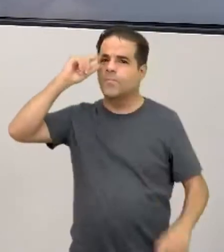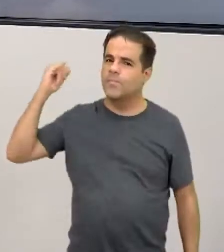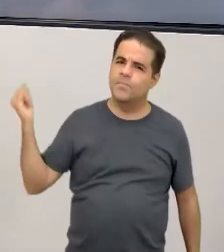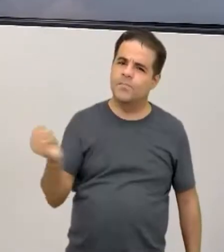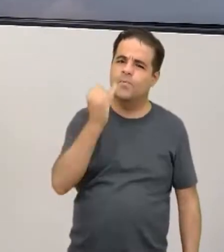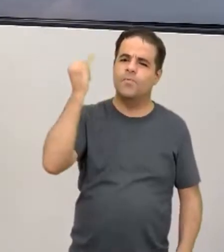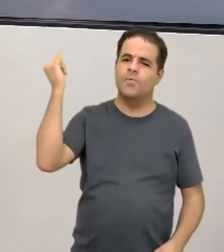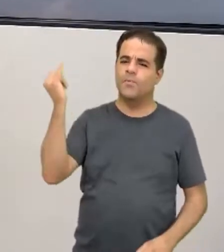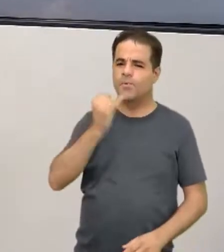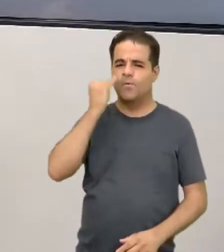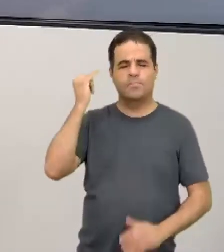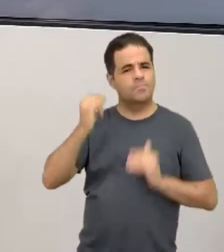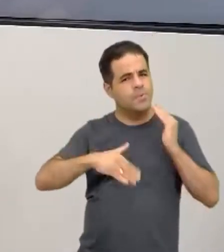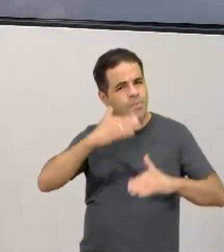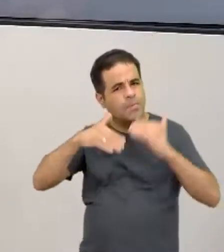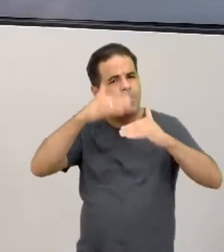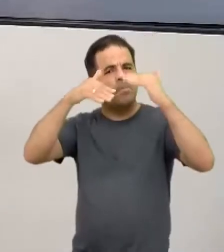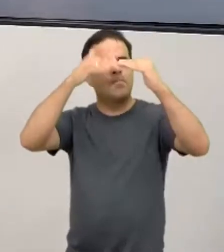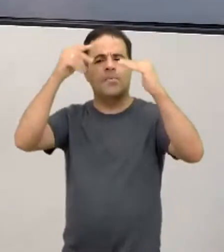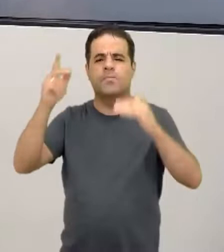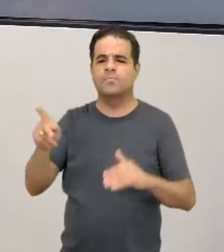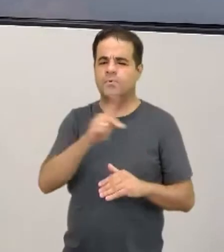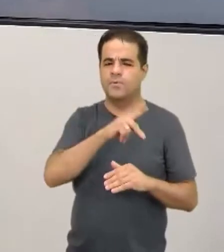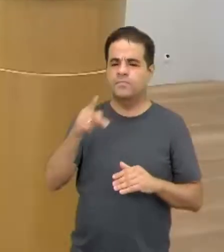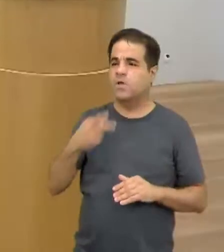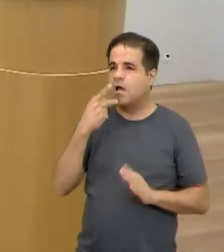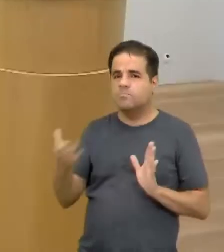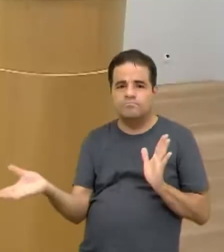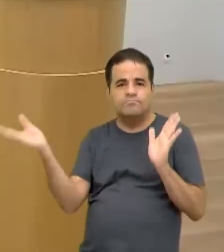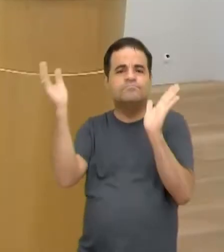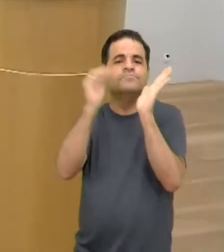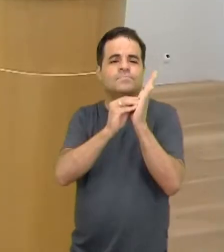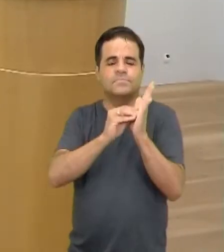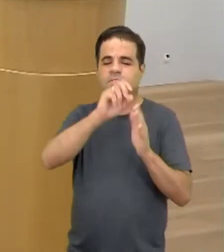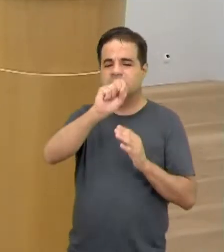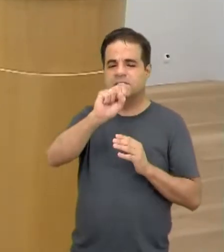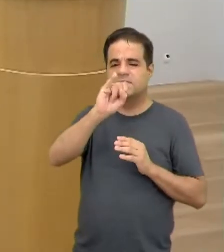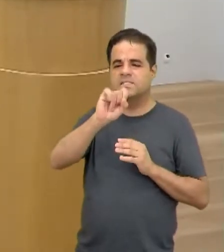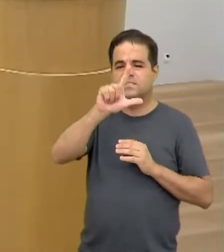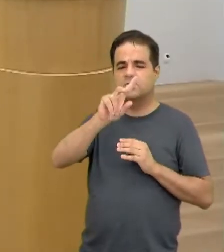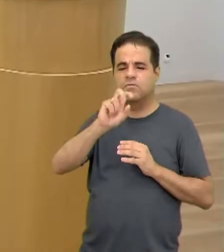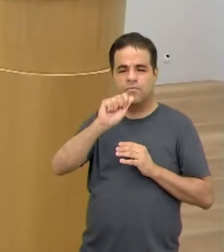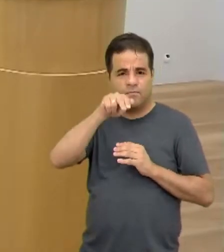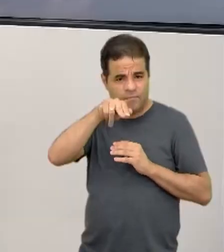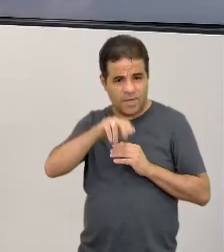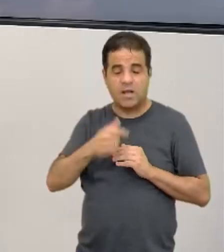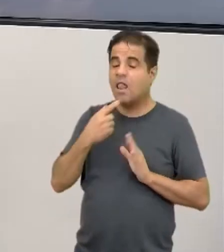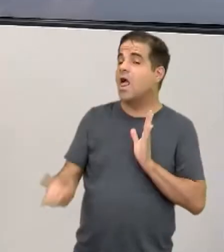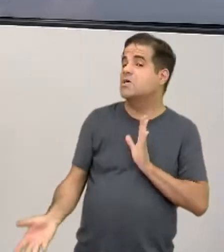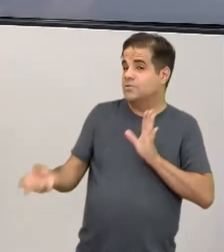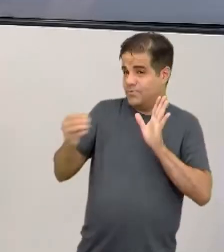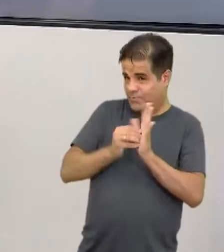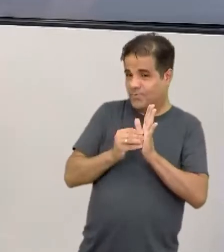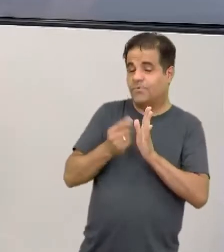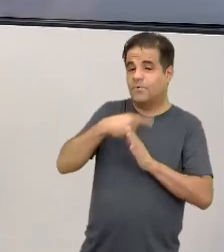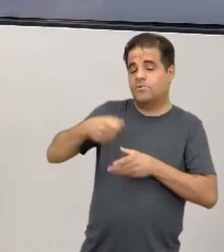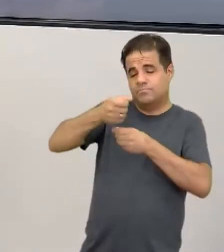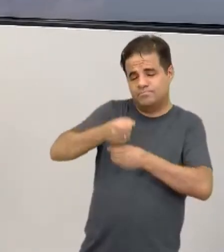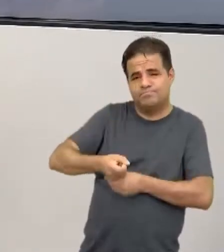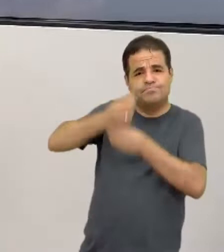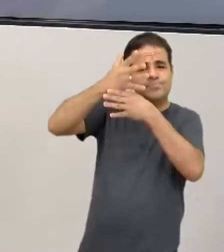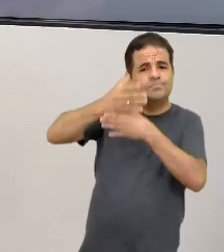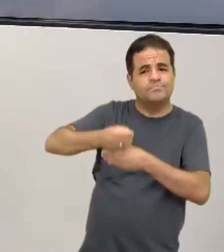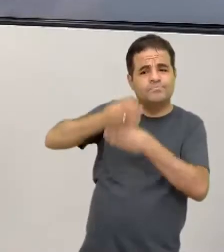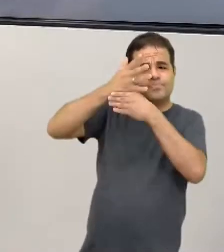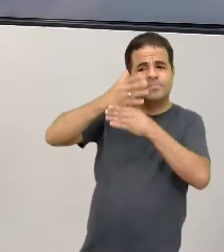para o desenvolvimento do que a professora citou, a professora Isso. Silvana, né? Isso. Ela citou lá no nosso chat que